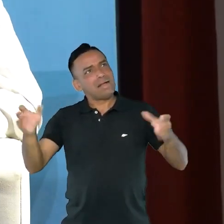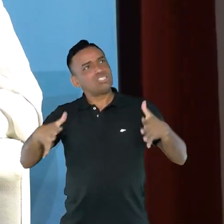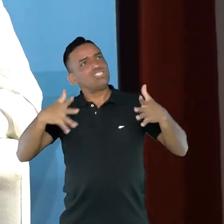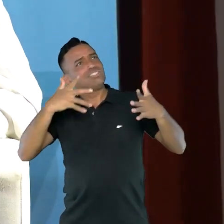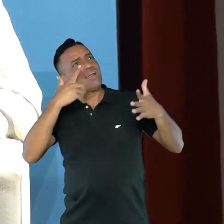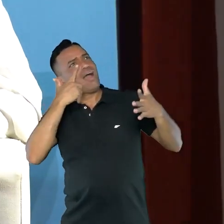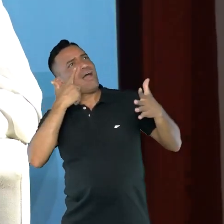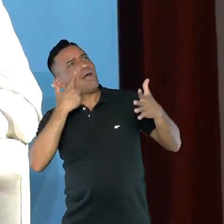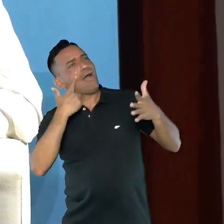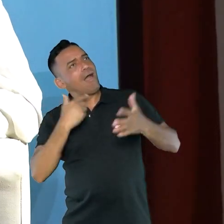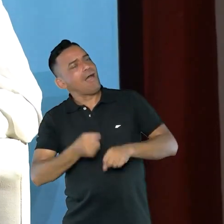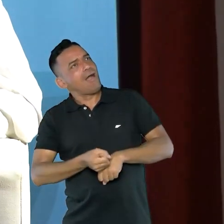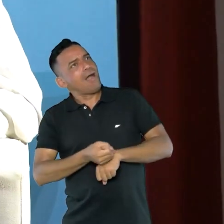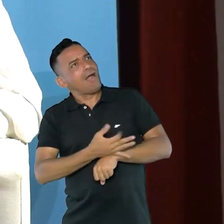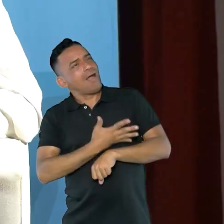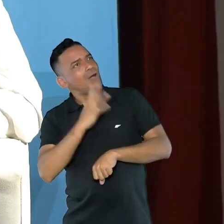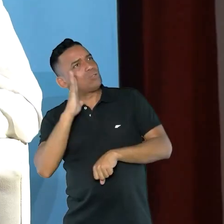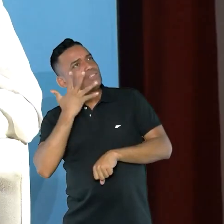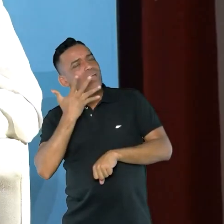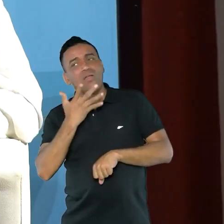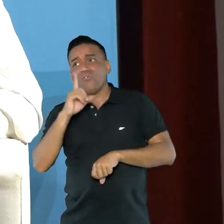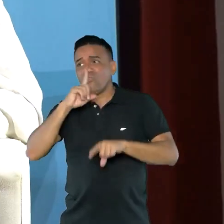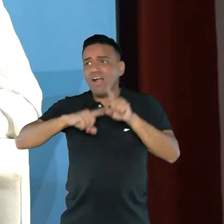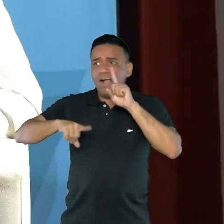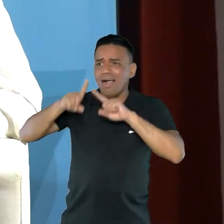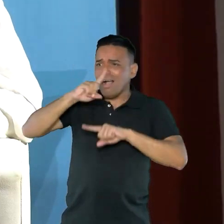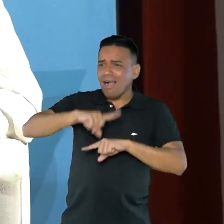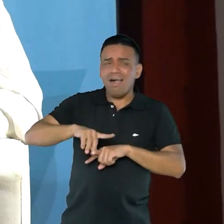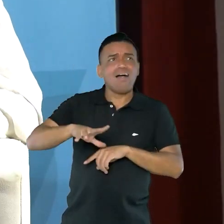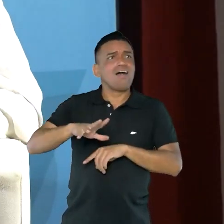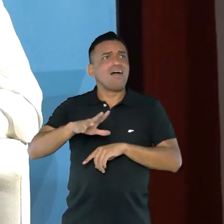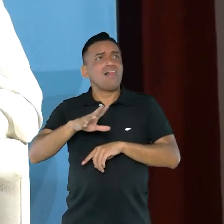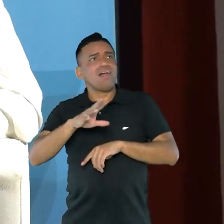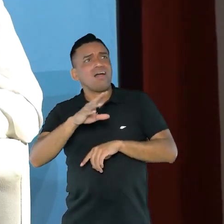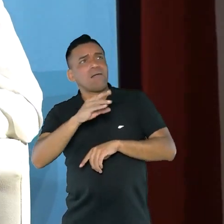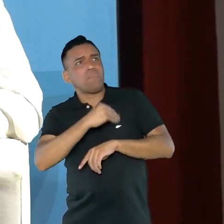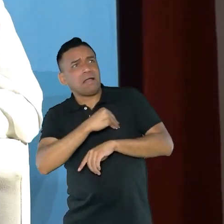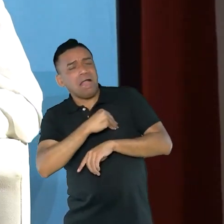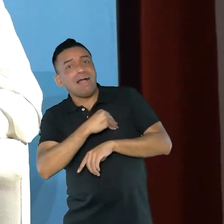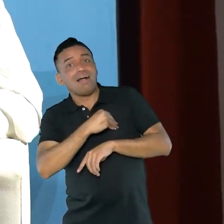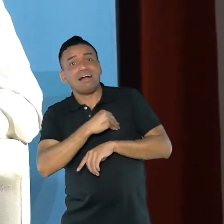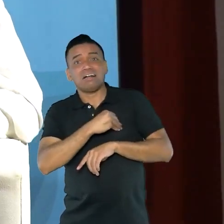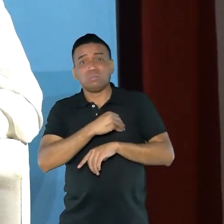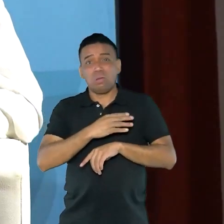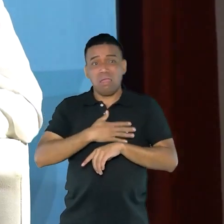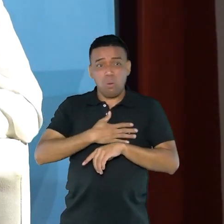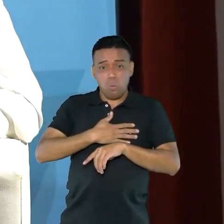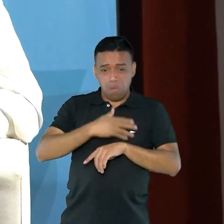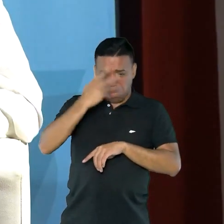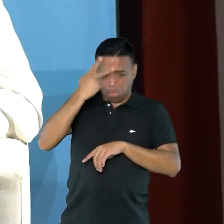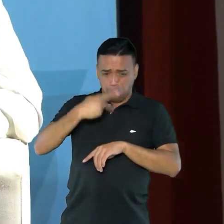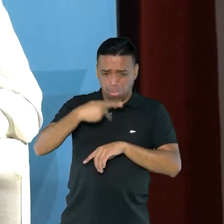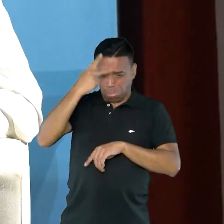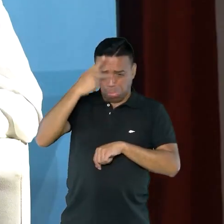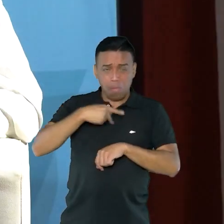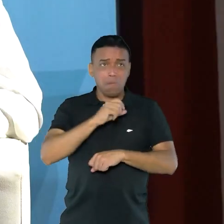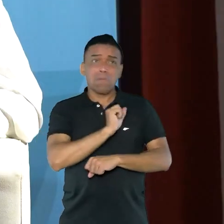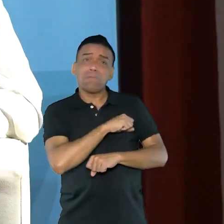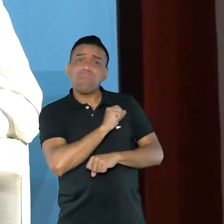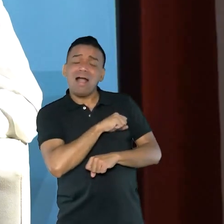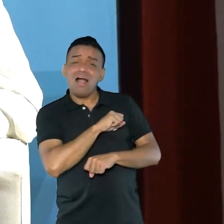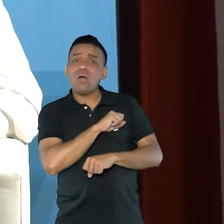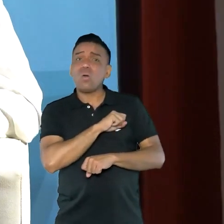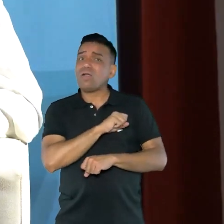para mim. Eu que sou tão falho e hipócrita, eu que tantas vezes fui mesquinho e mau, eu que tantas